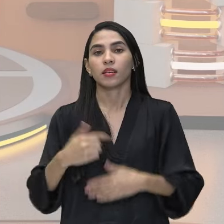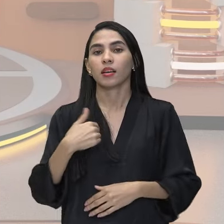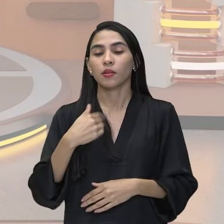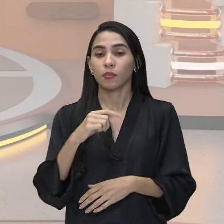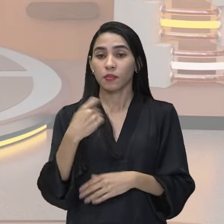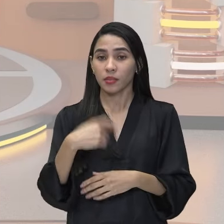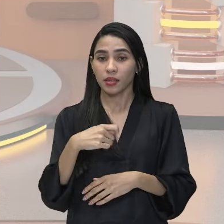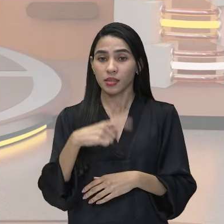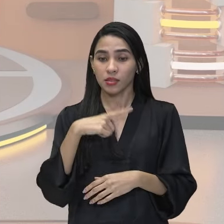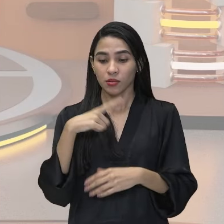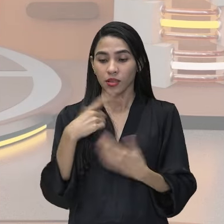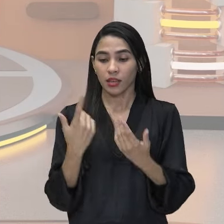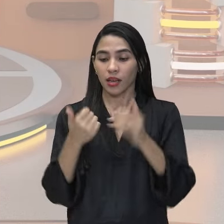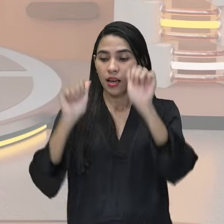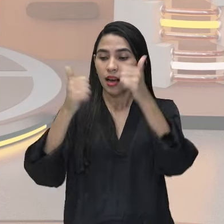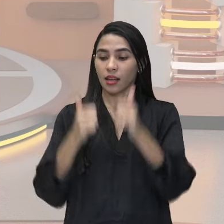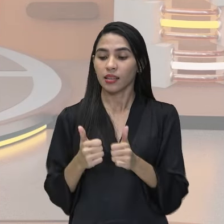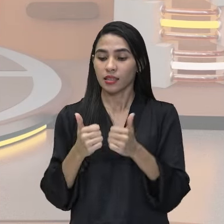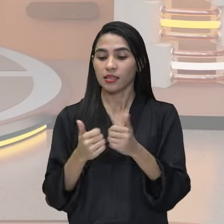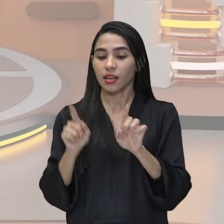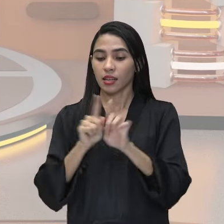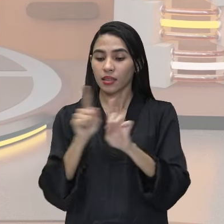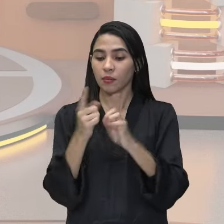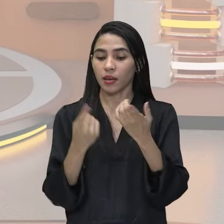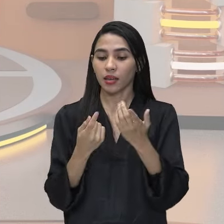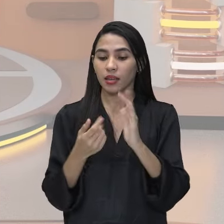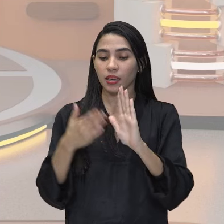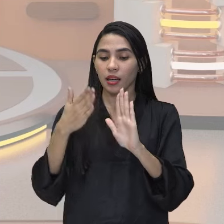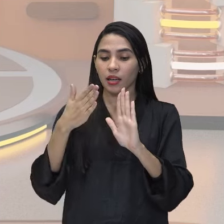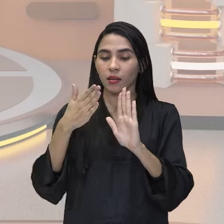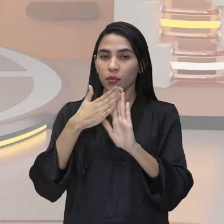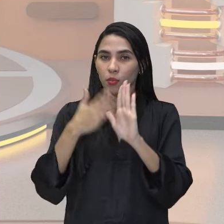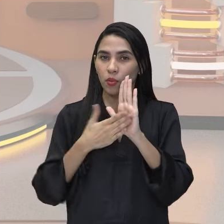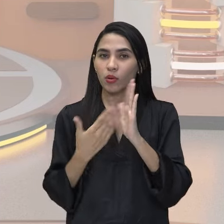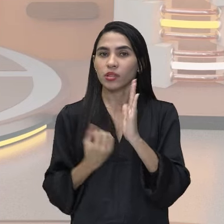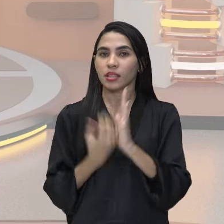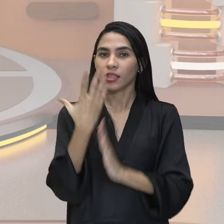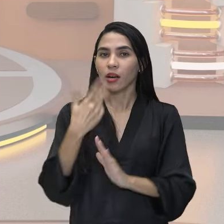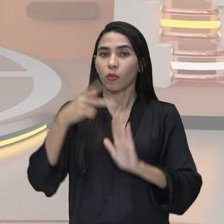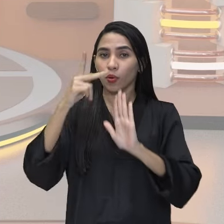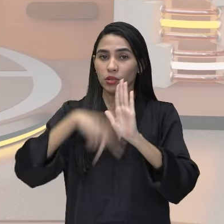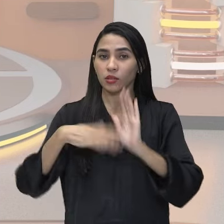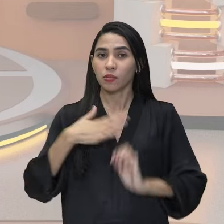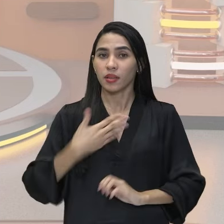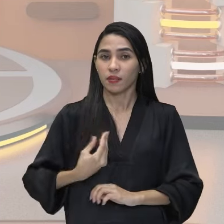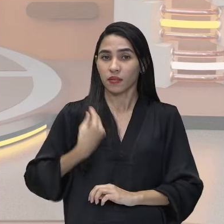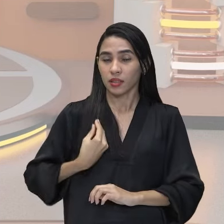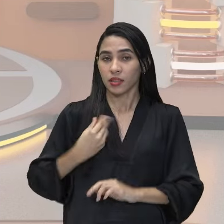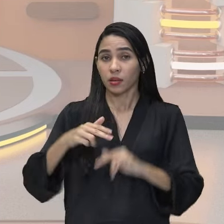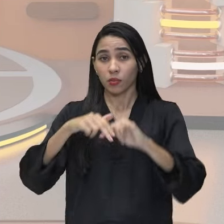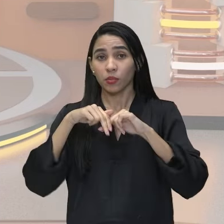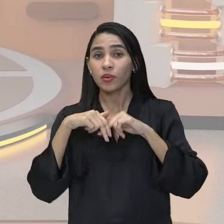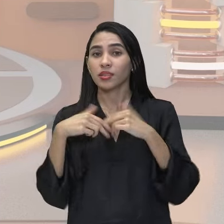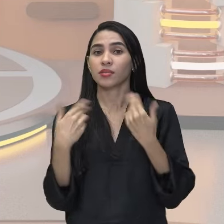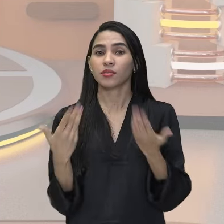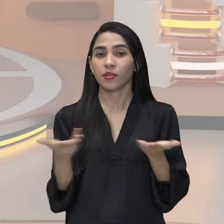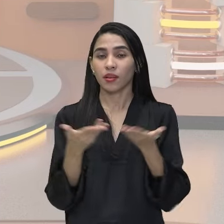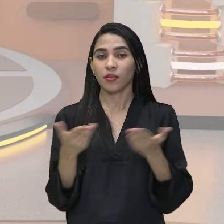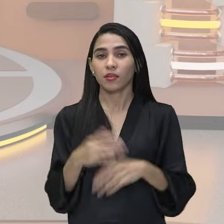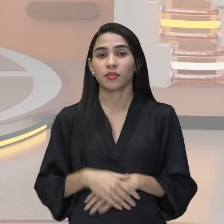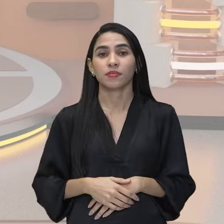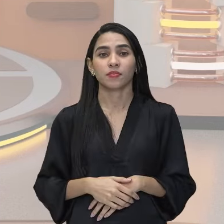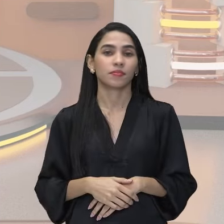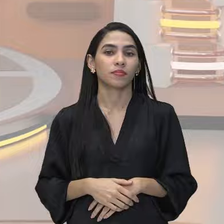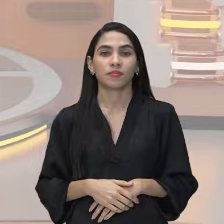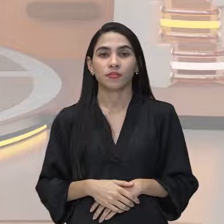que construir um projeto para esse existir. E é o que nós vamos entender agora. Portanto, gente, vamos fazer o